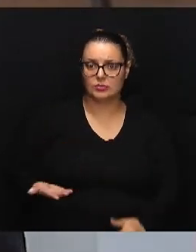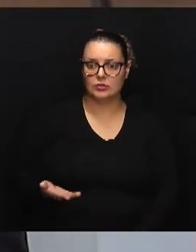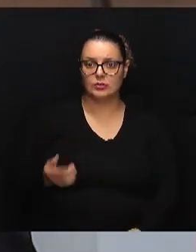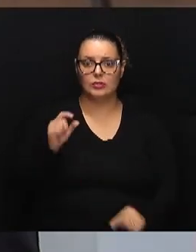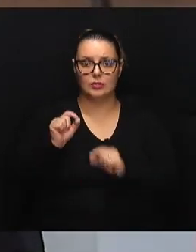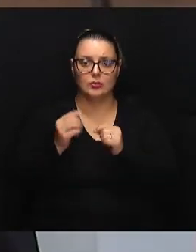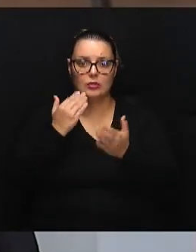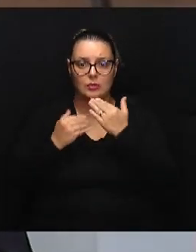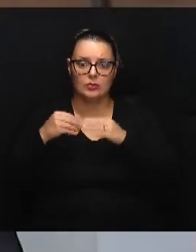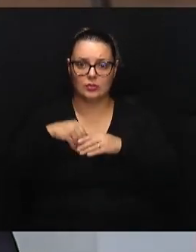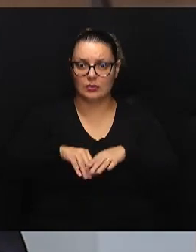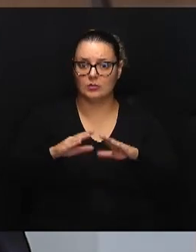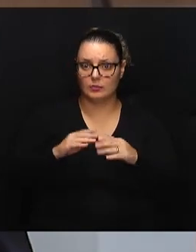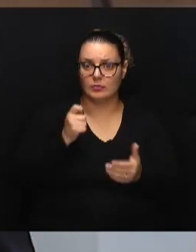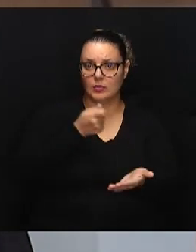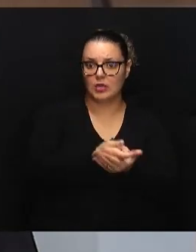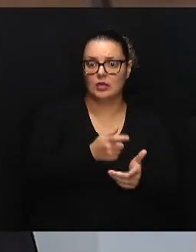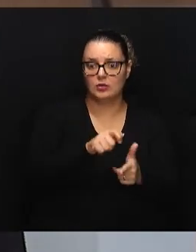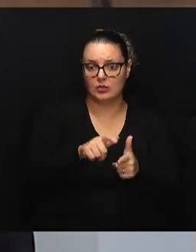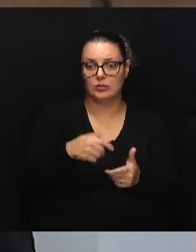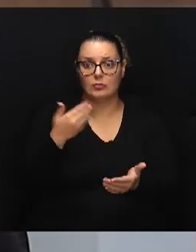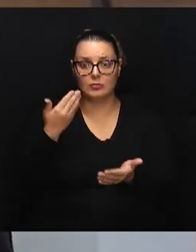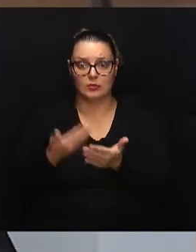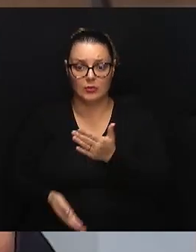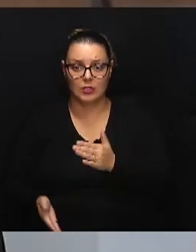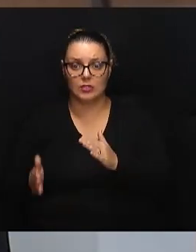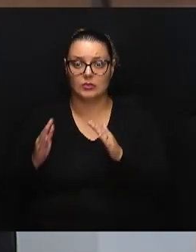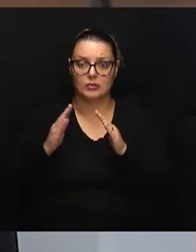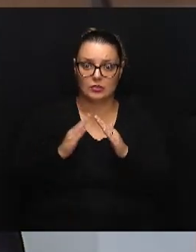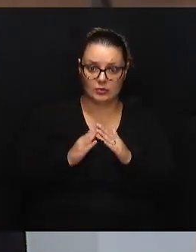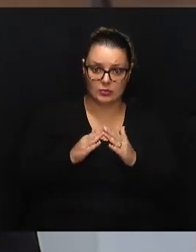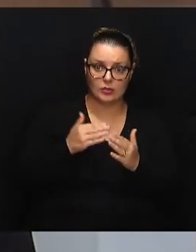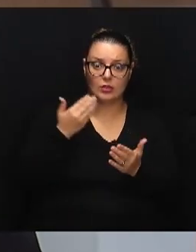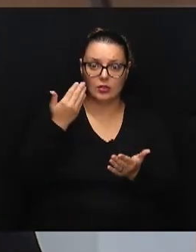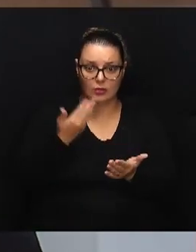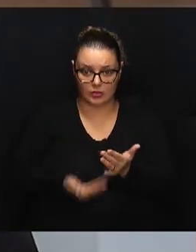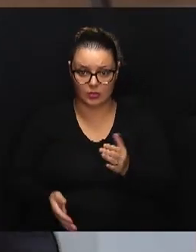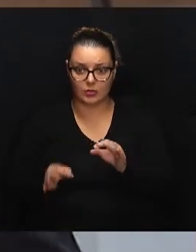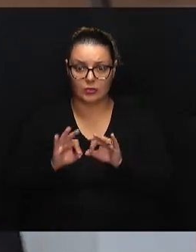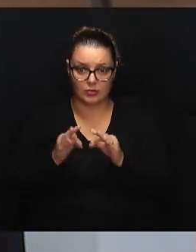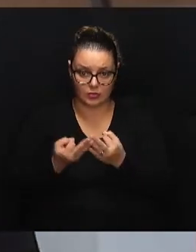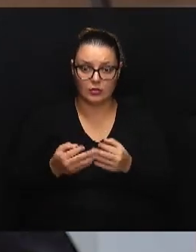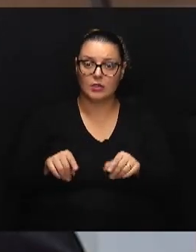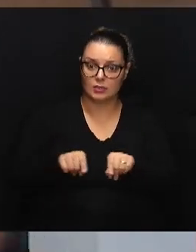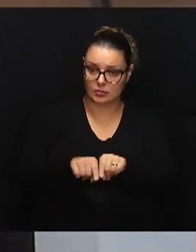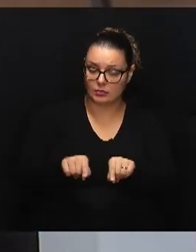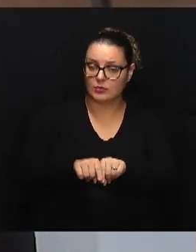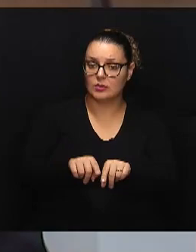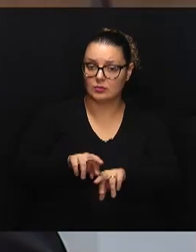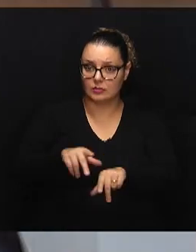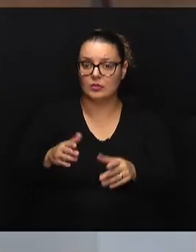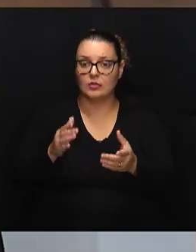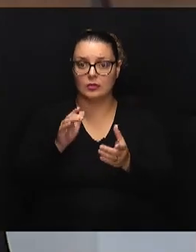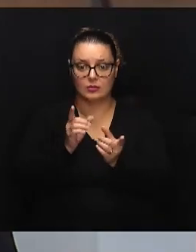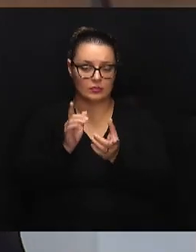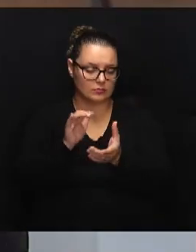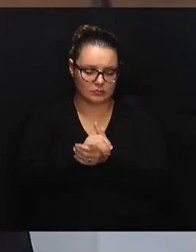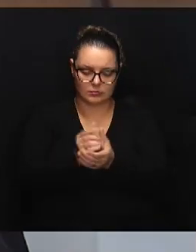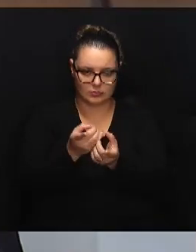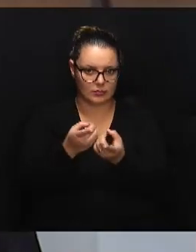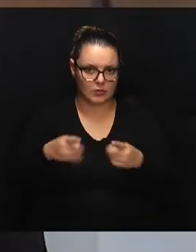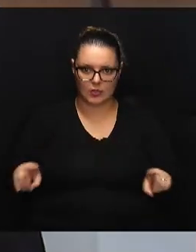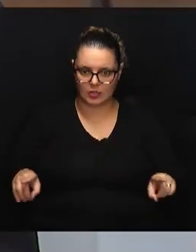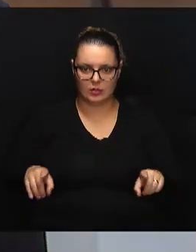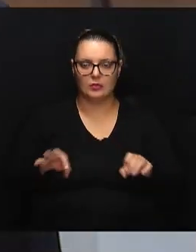comer em casa, pagar o aluguel, acabam perdendo suas casas, acabam perdendo suas famílias, inclusive, muitos casamentos se dissolvendo, famílias se